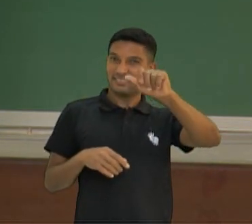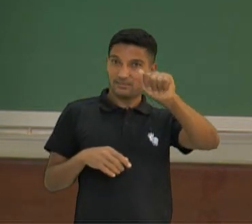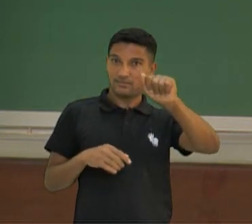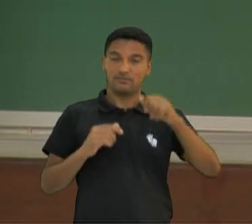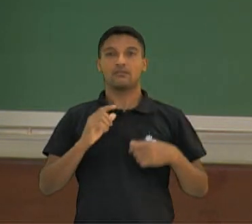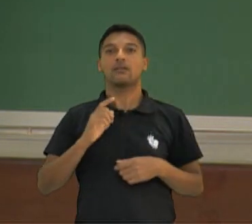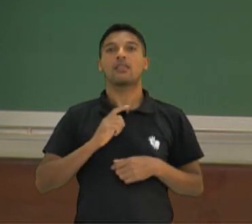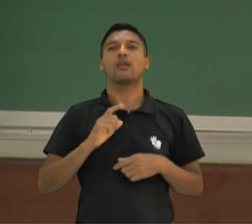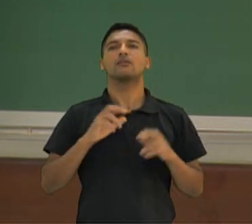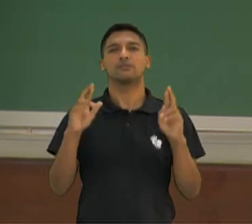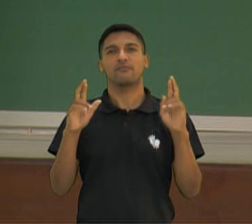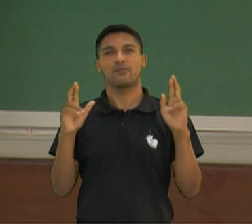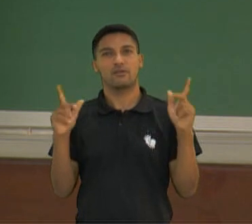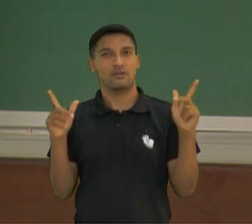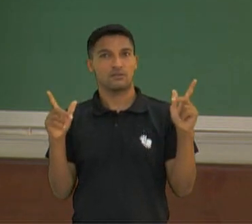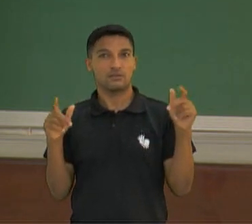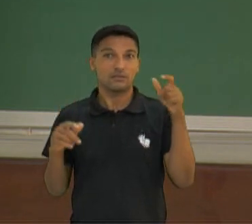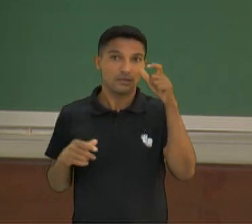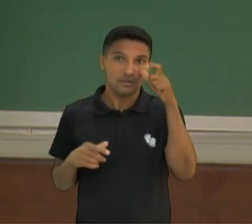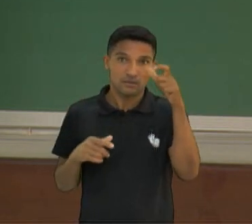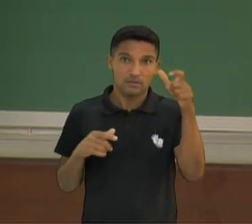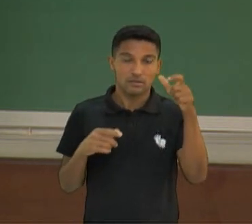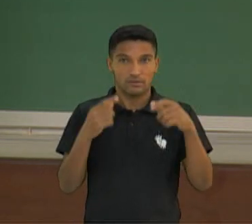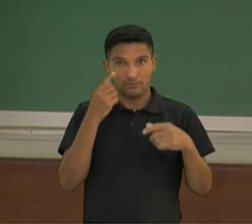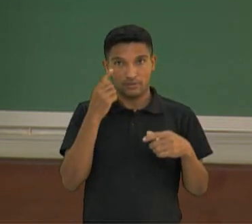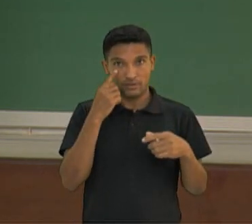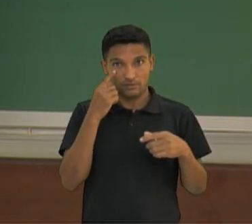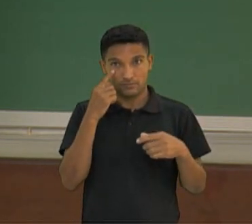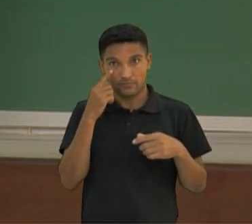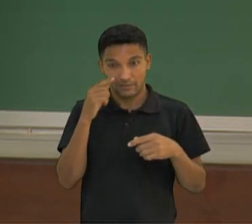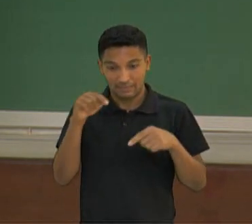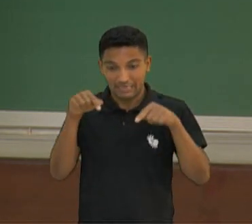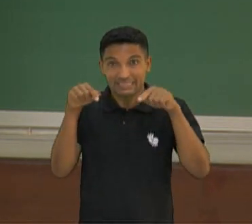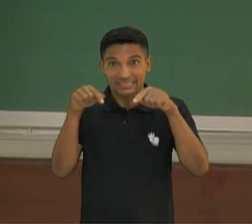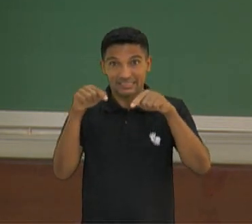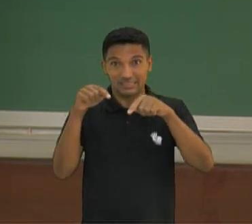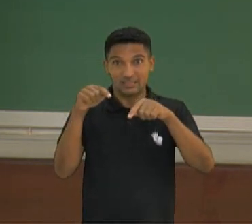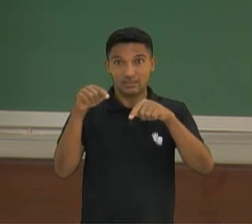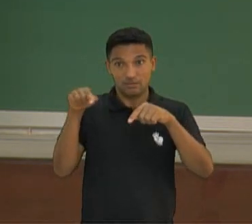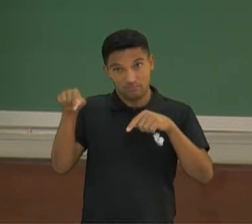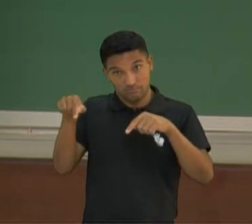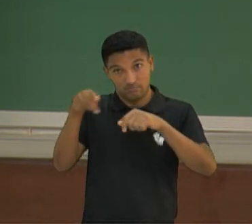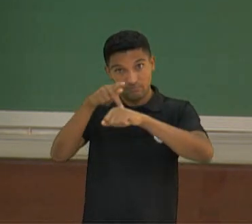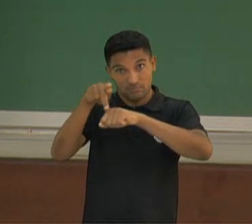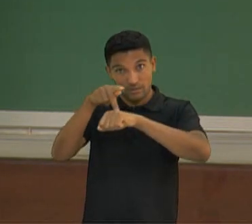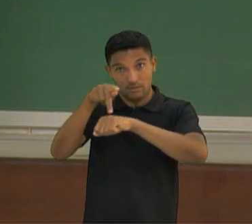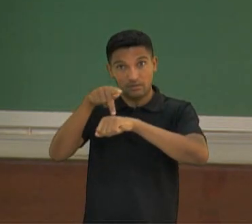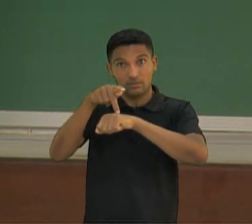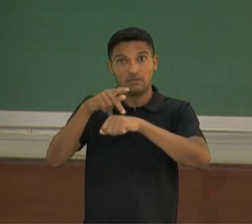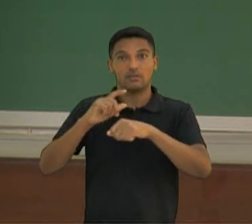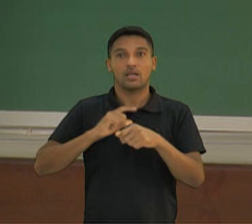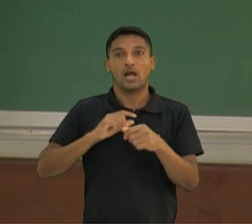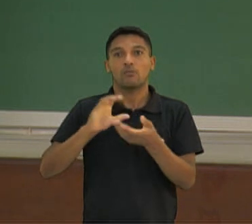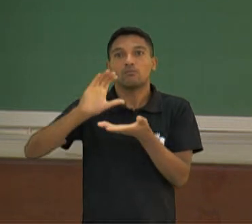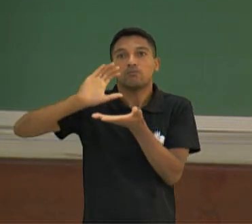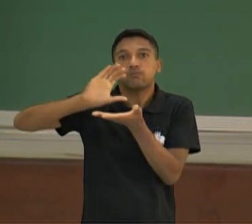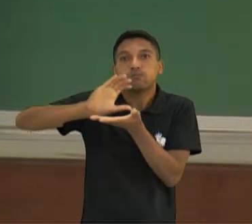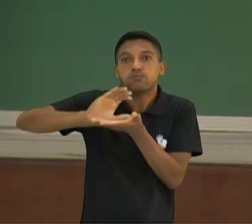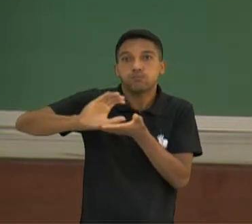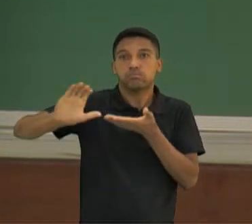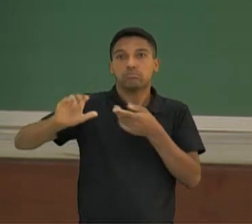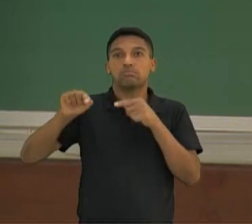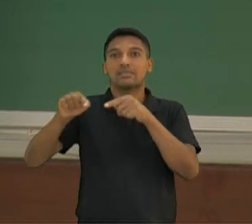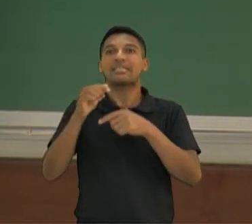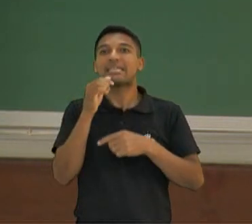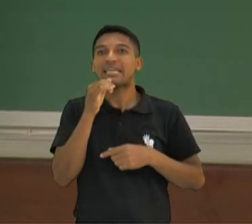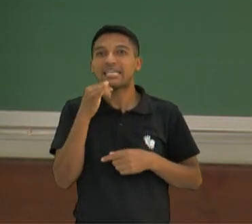Né? É uma cidade que é um país que está investindo em energia renovável, mas tem pontos de poluição muito grandes,